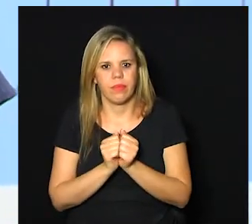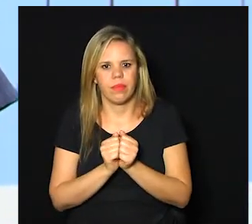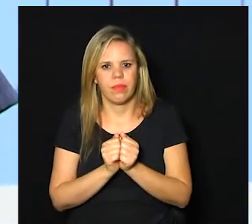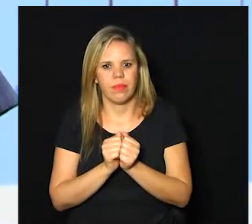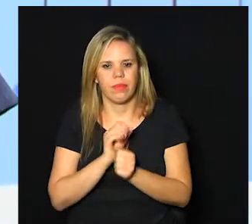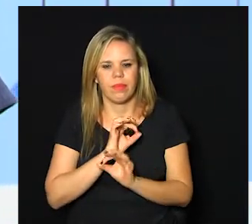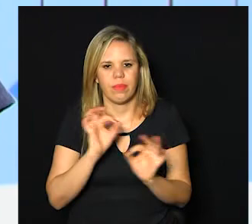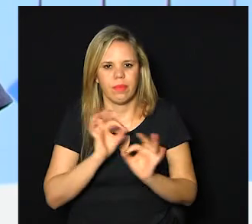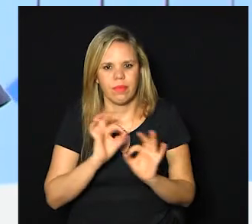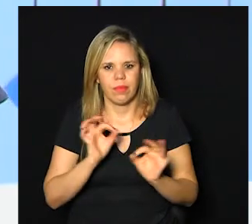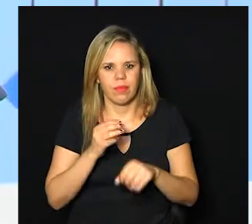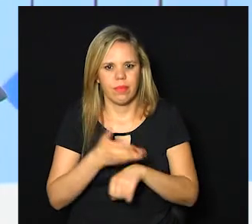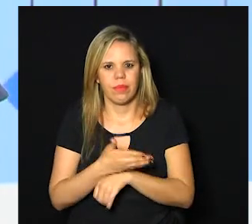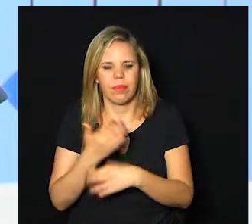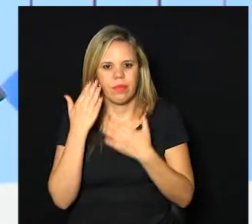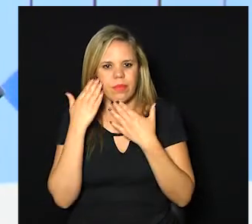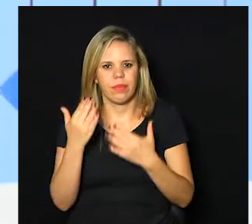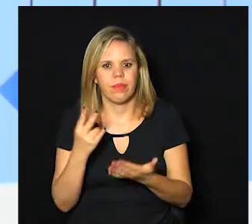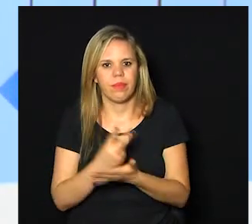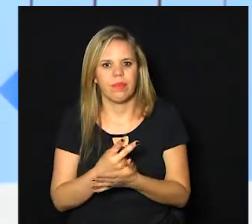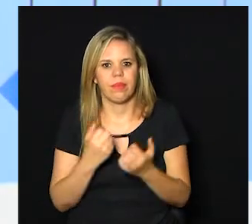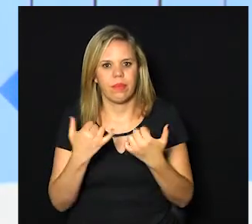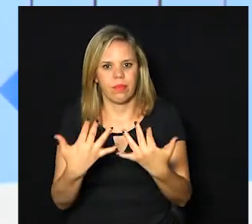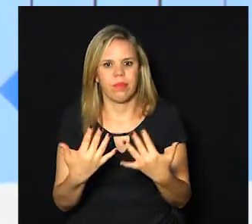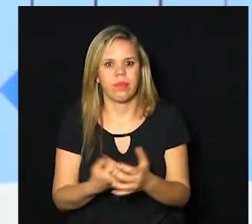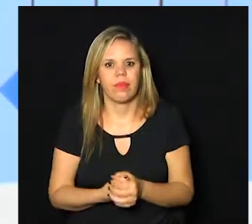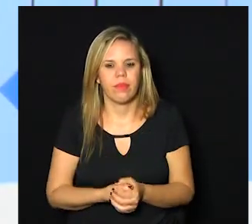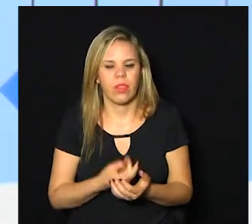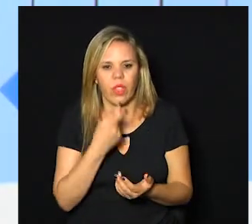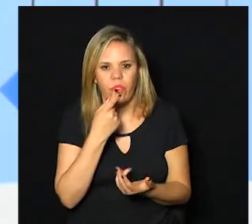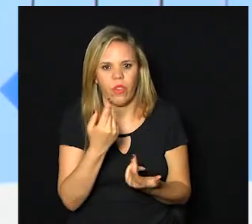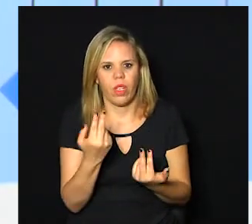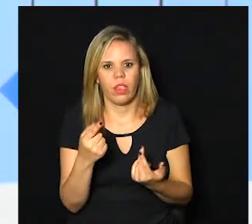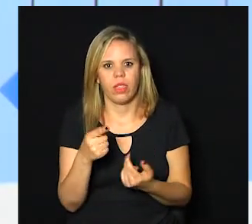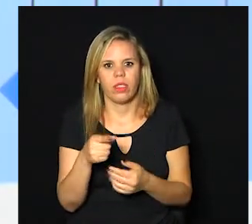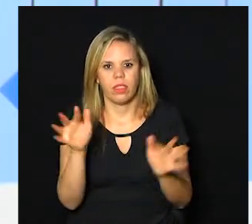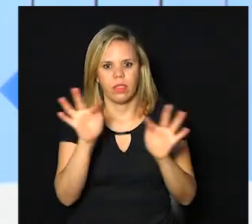uma ótima participação. Obrigada mesmo pela audiência. E vou falar igual falei para a